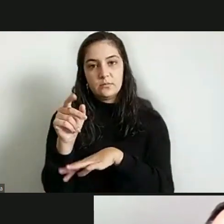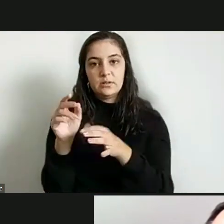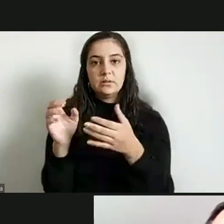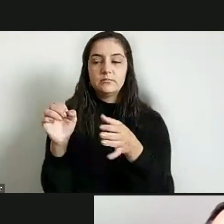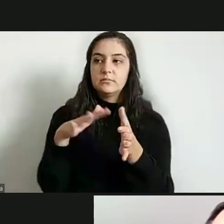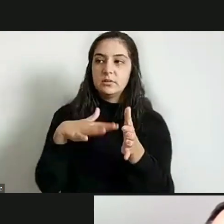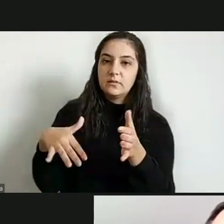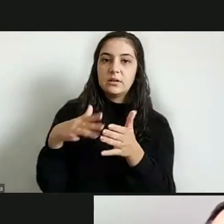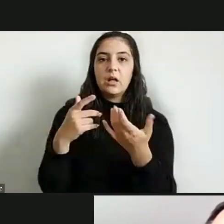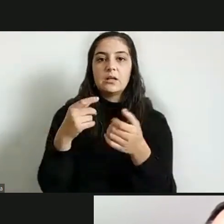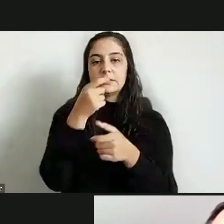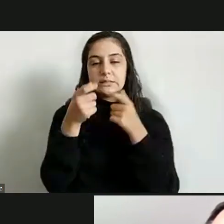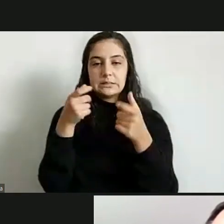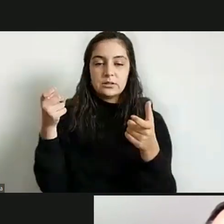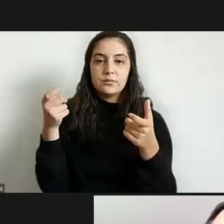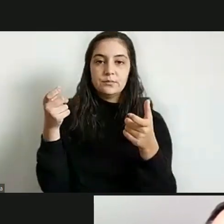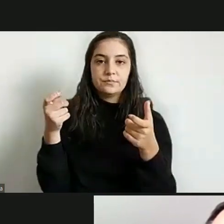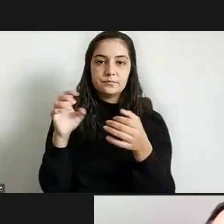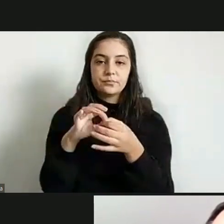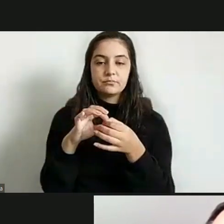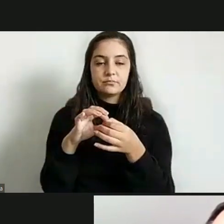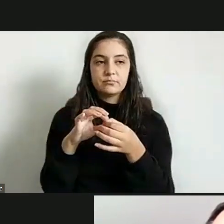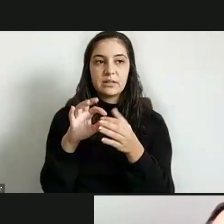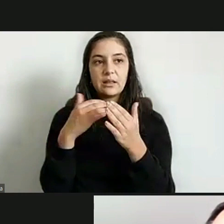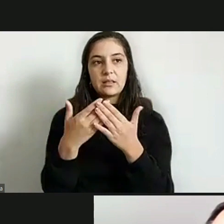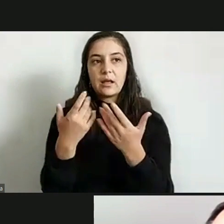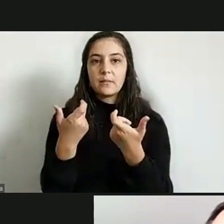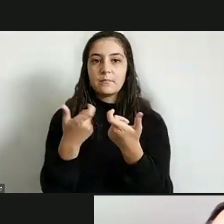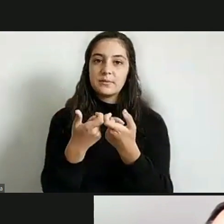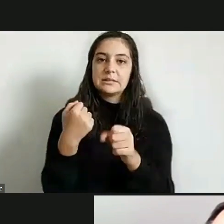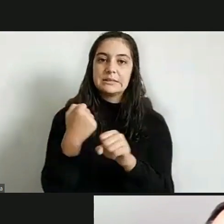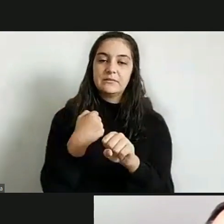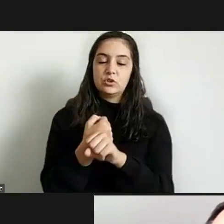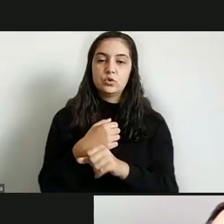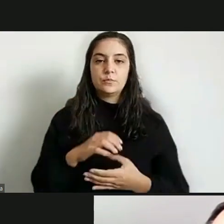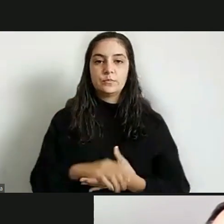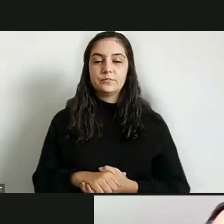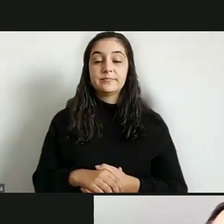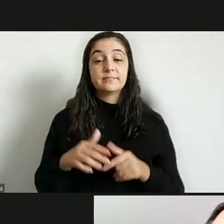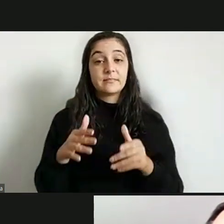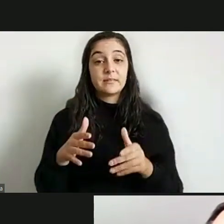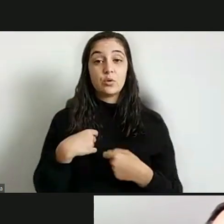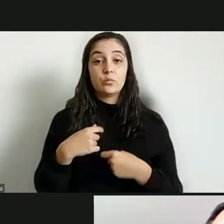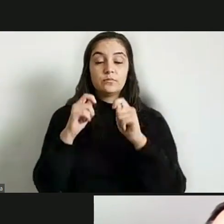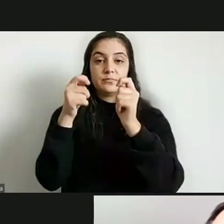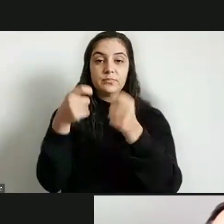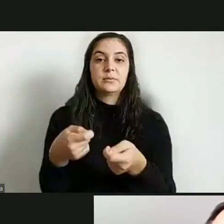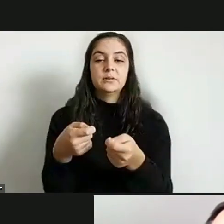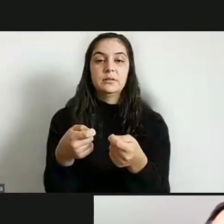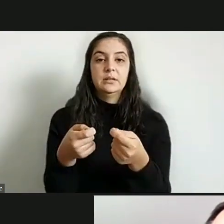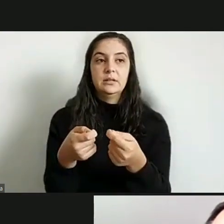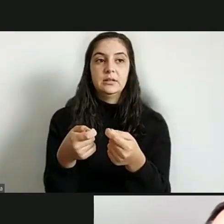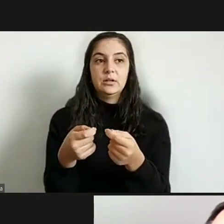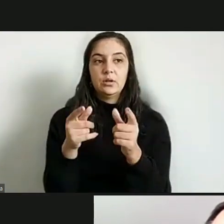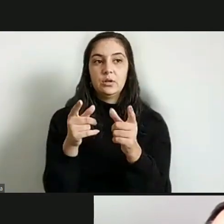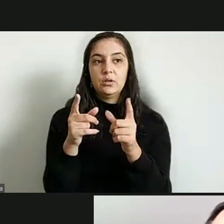os cidadãos e as cidadãs que usufruem dos respectivos serviços. E com isto passo a palavra novamente à